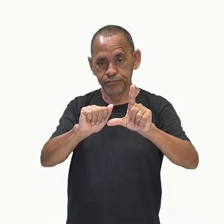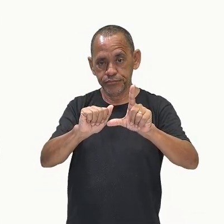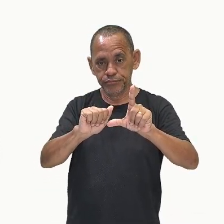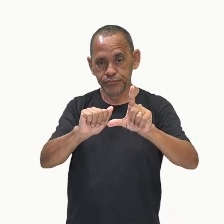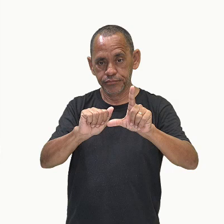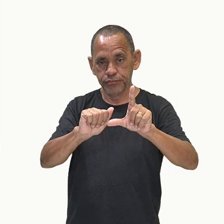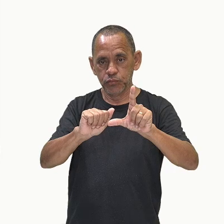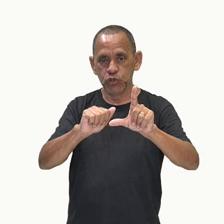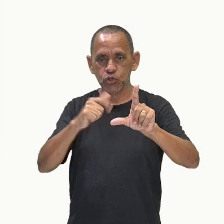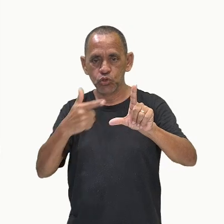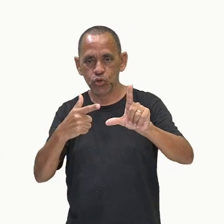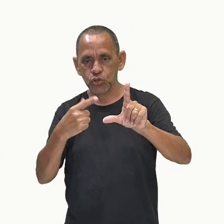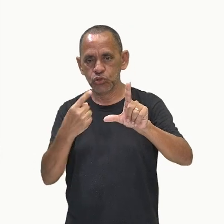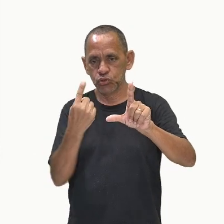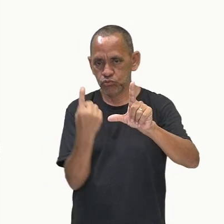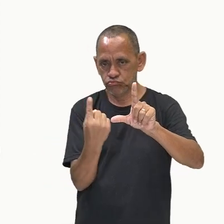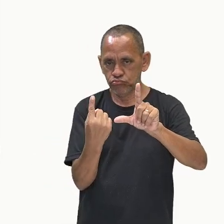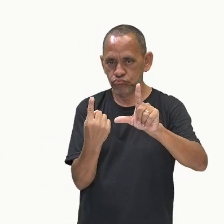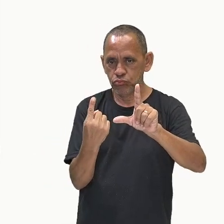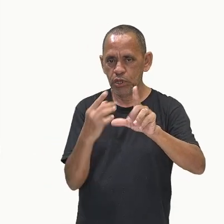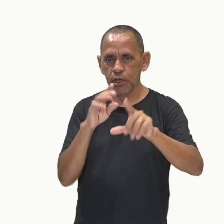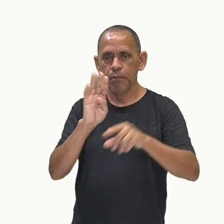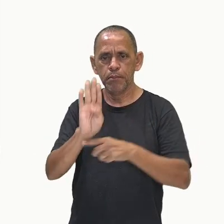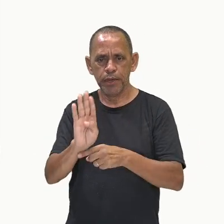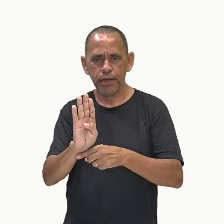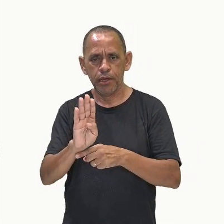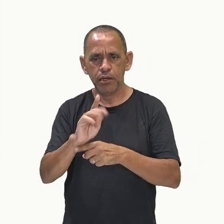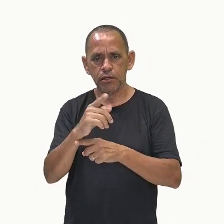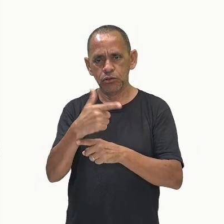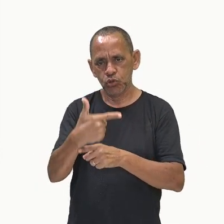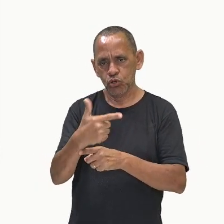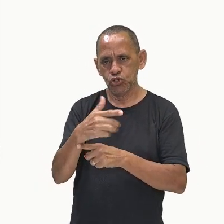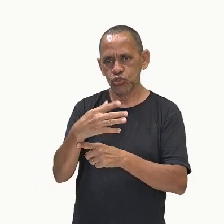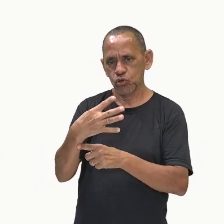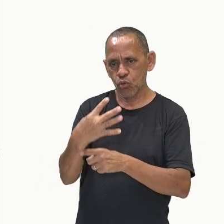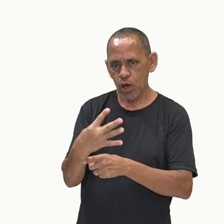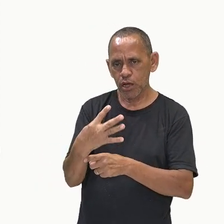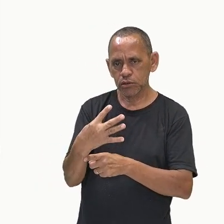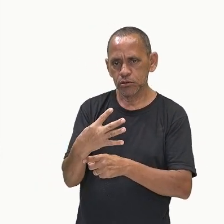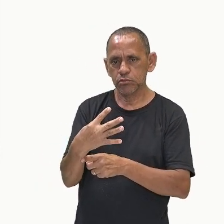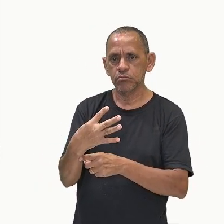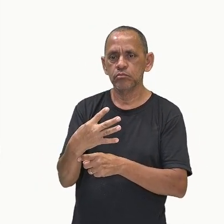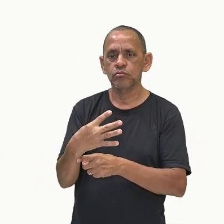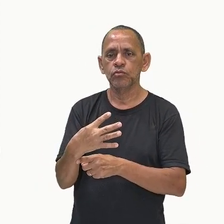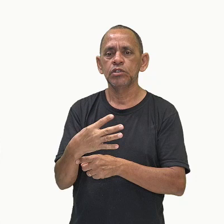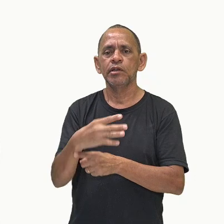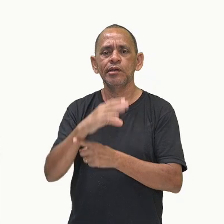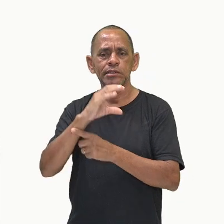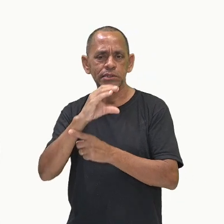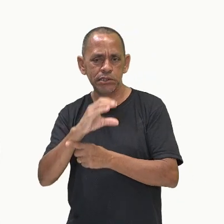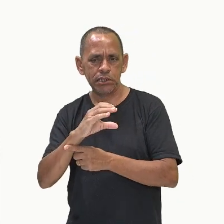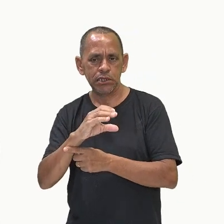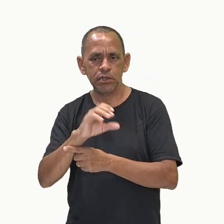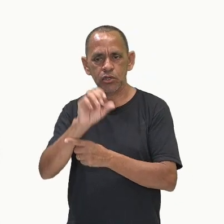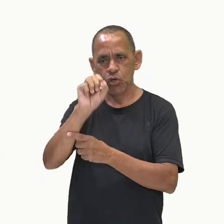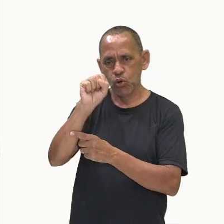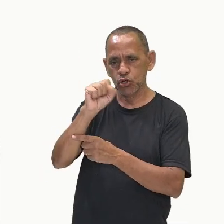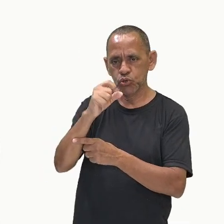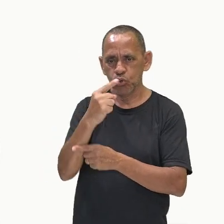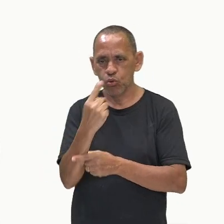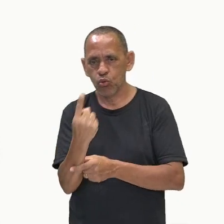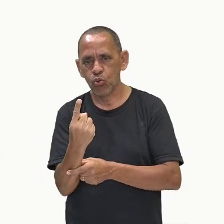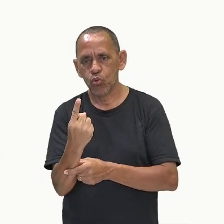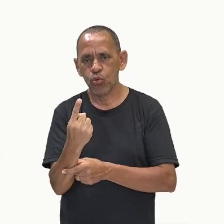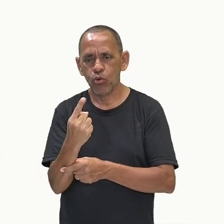e 1 formam um triângulo. Então, quando a questão já vem ensinando aqui que nós temos um triângulo, nós